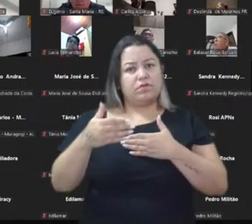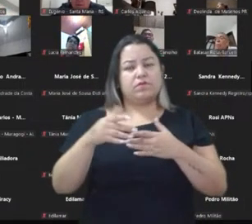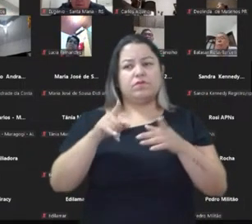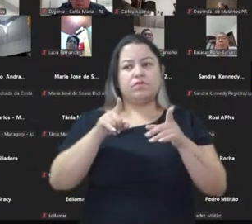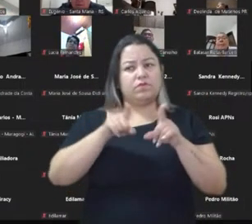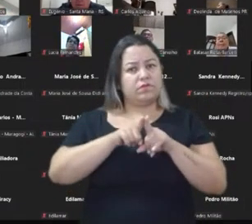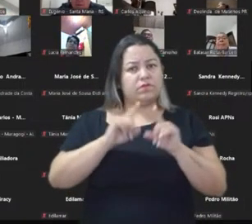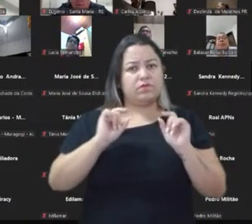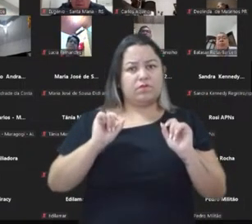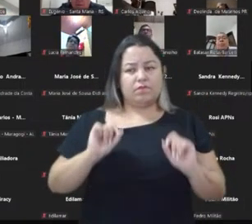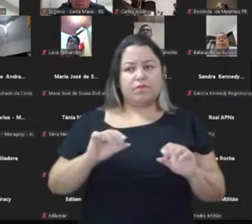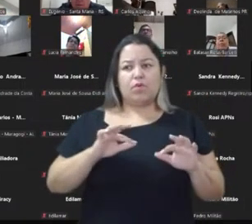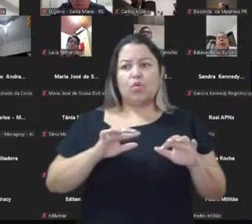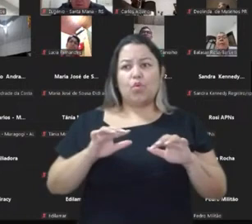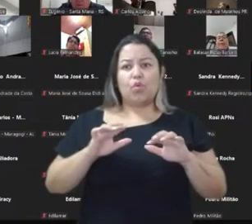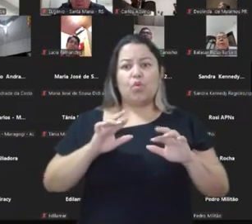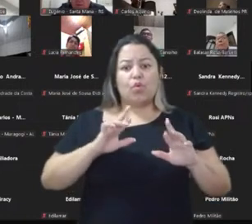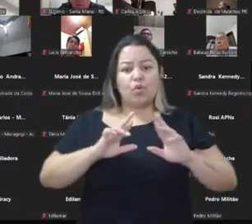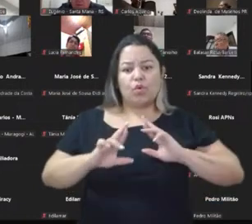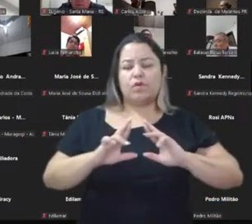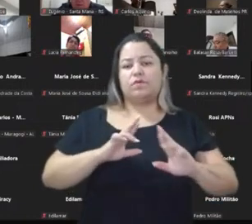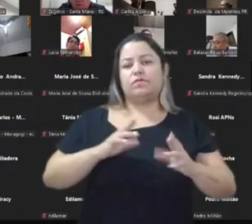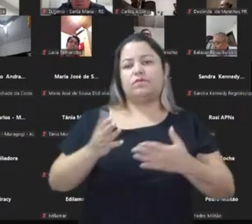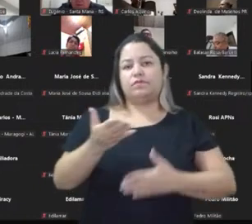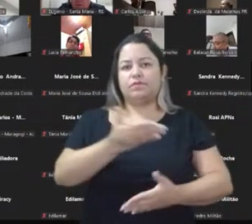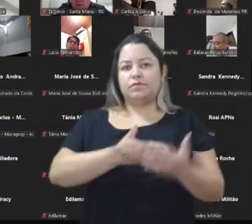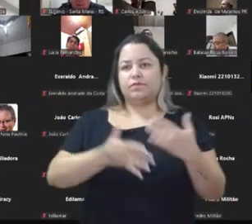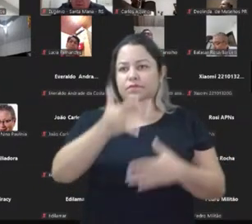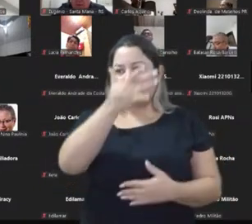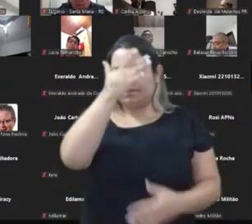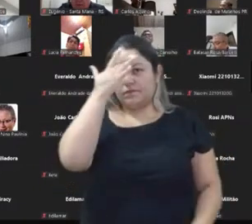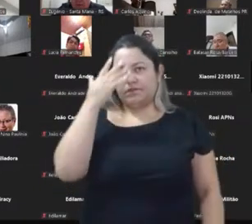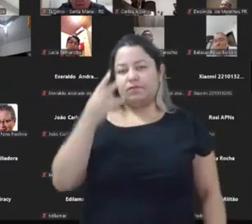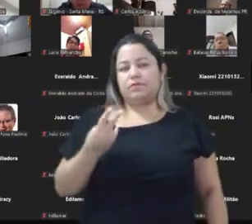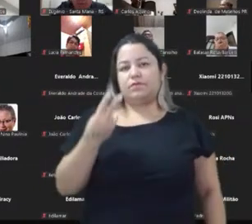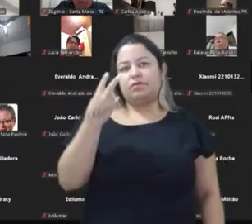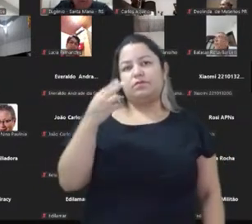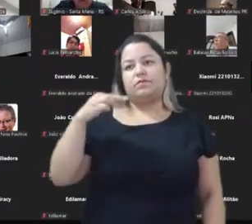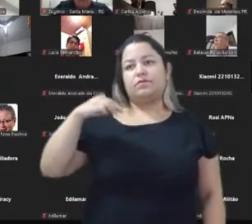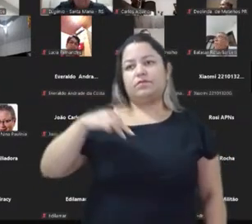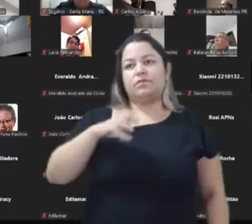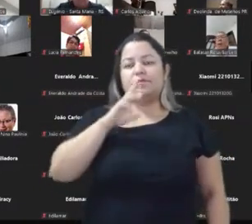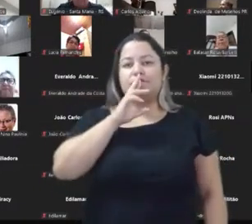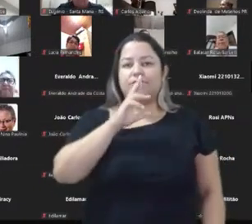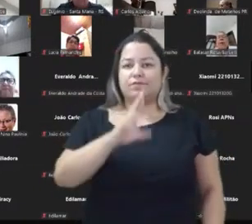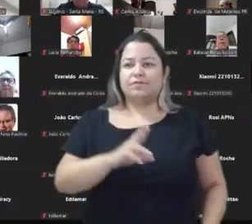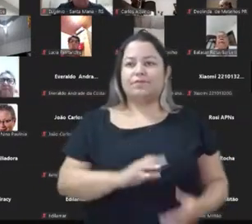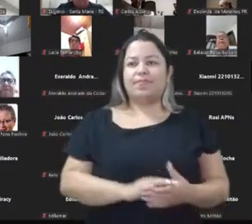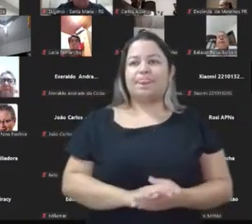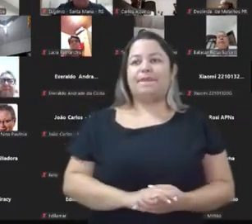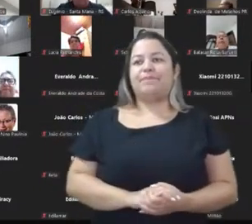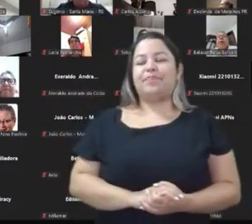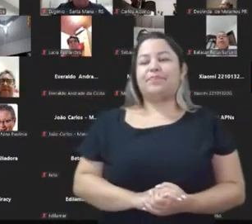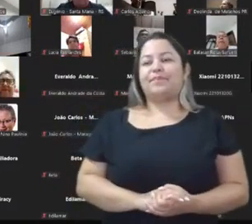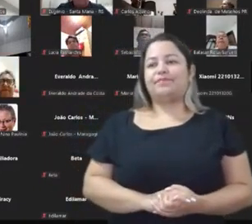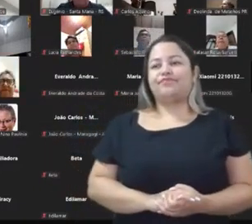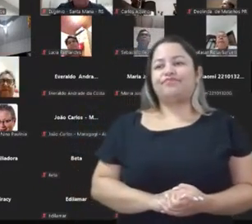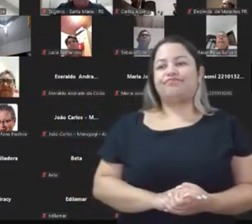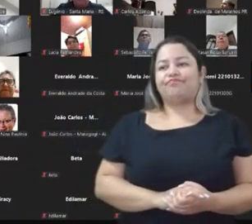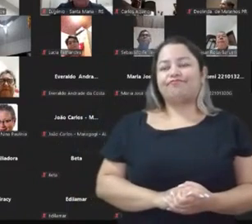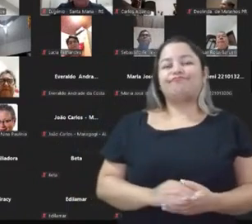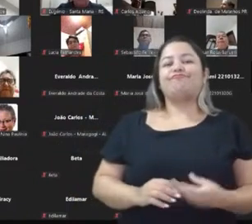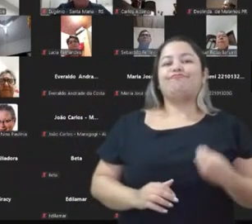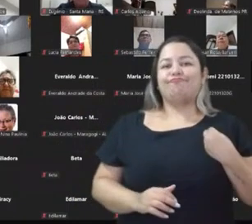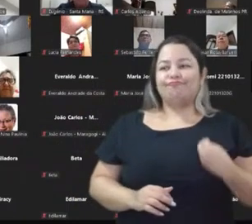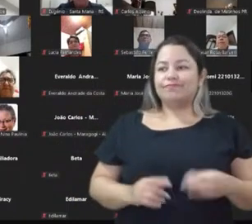digitalização do relacionamento cidadãos companheiro você tem 2 minutos para responder a vida é dura